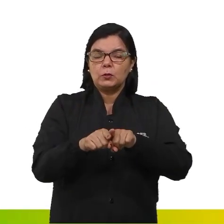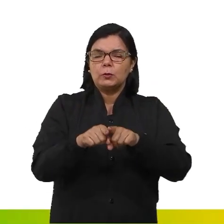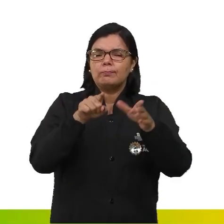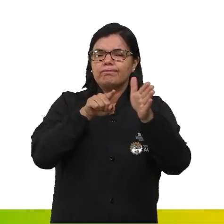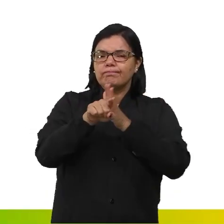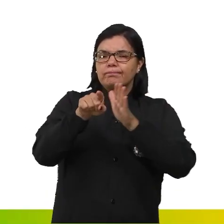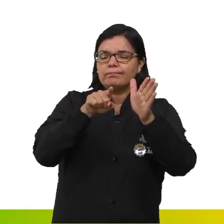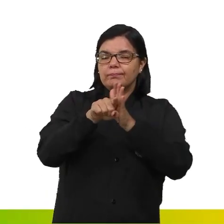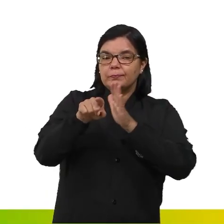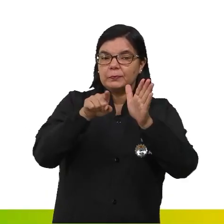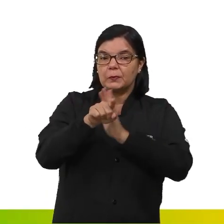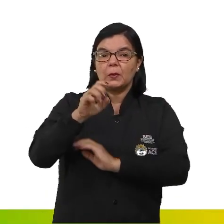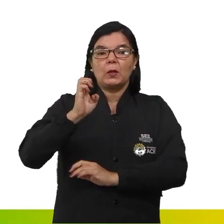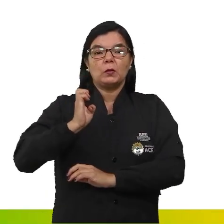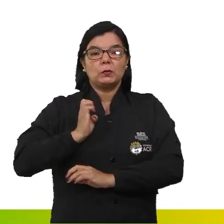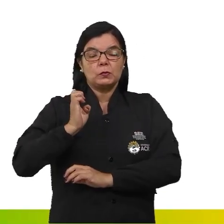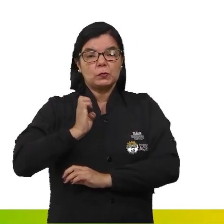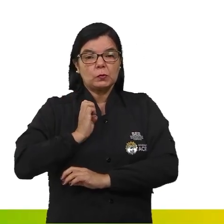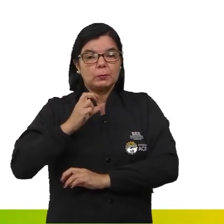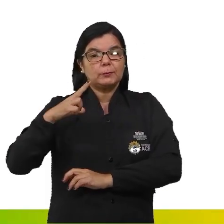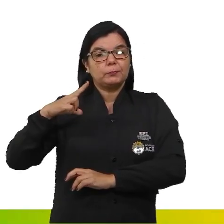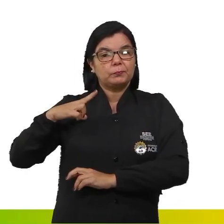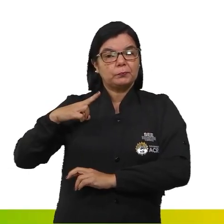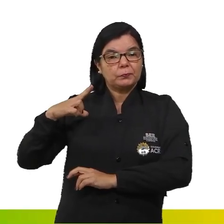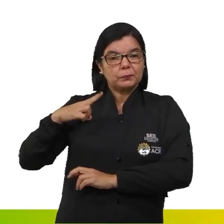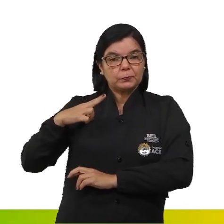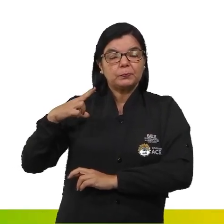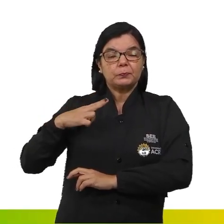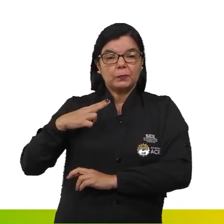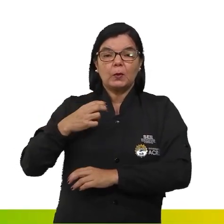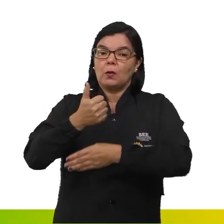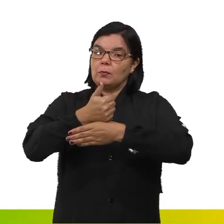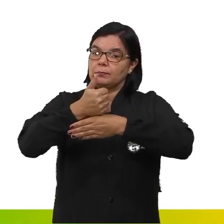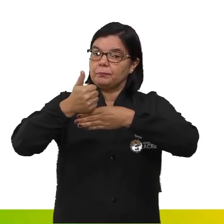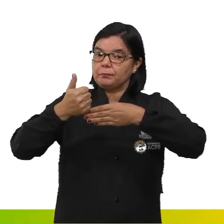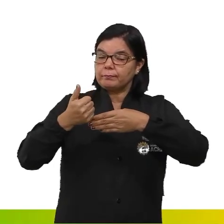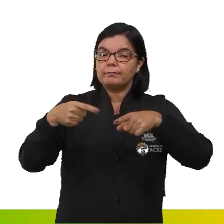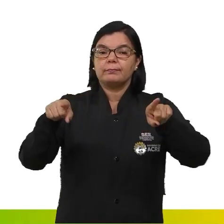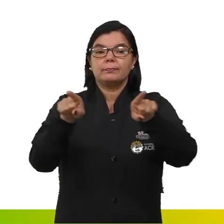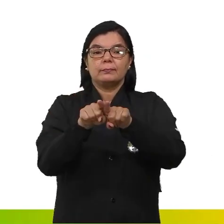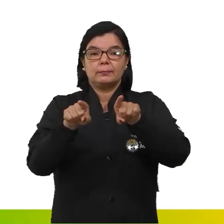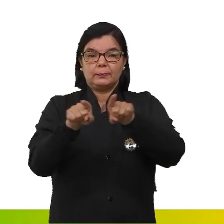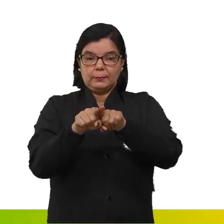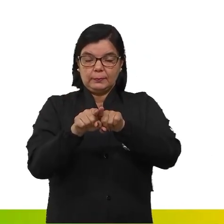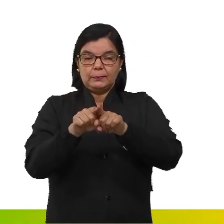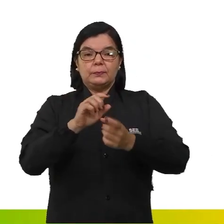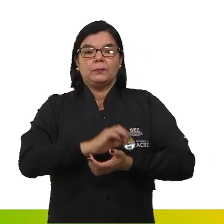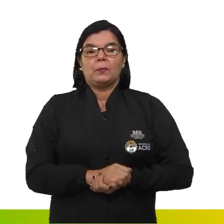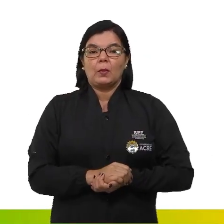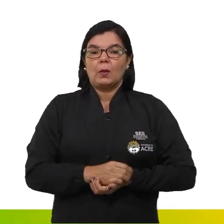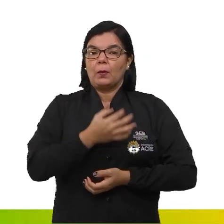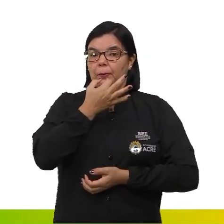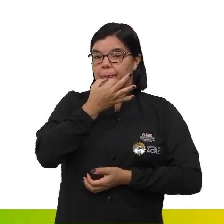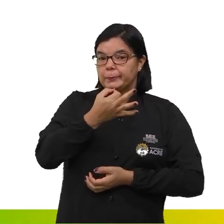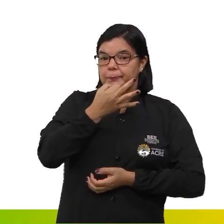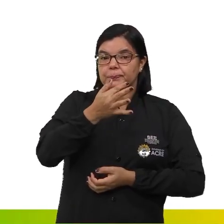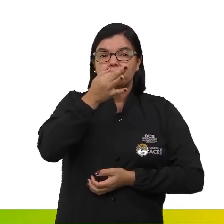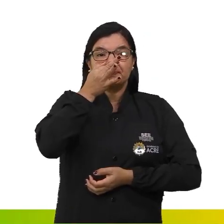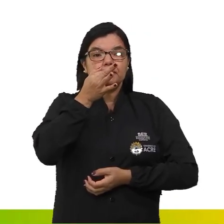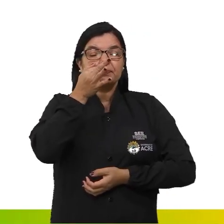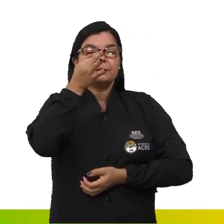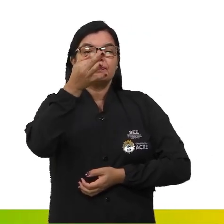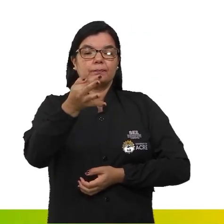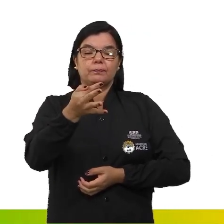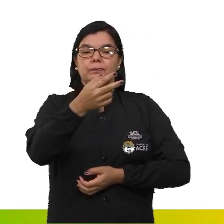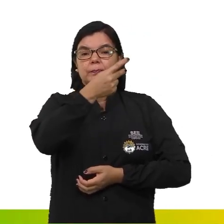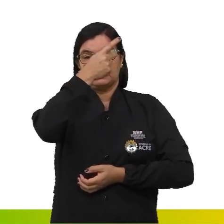levantam questões éticas e até questões morais também, sobre privacidade, autonomia e